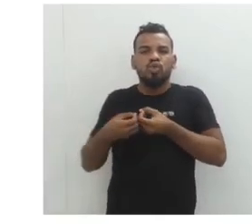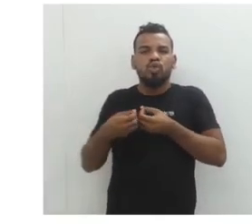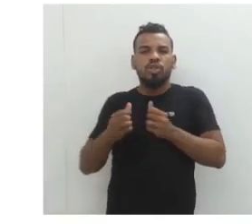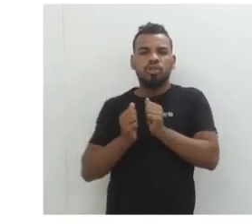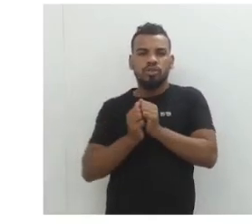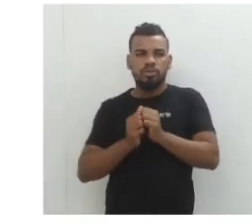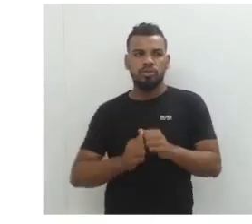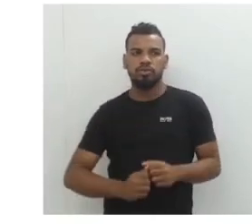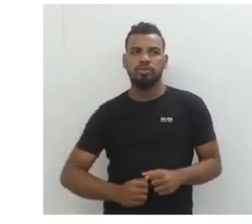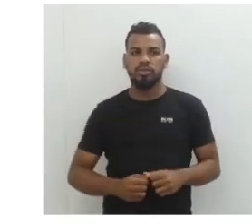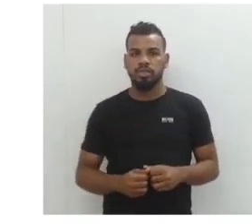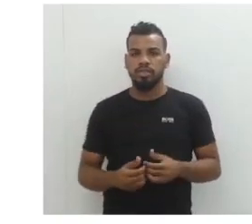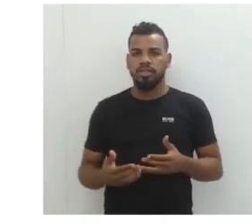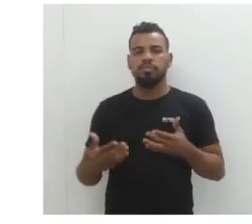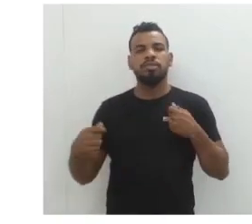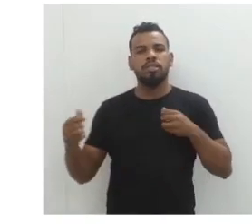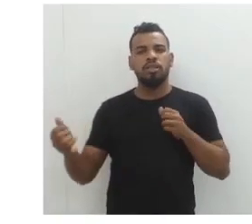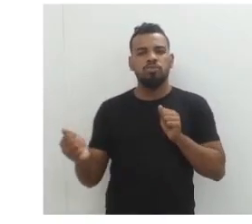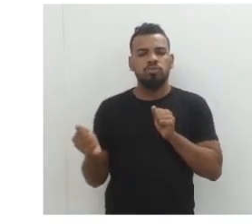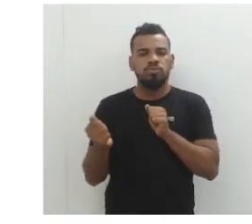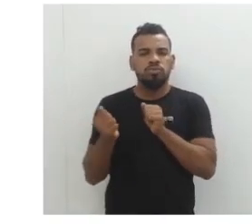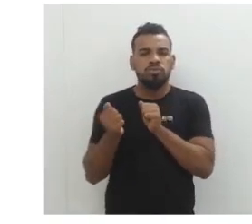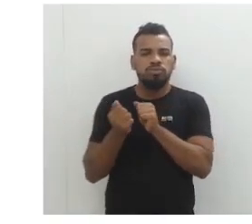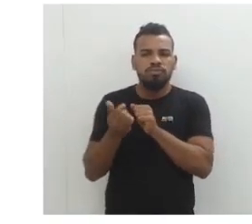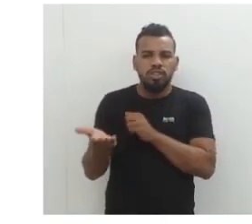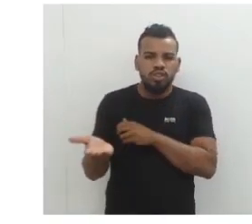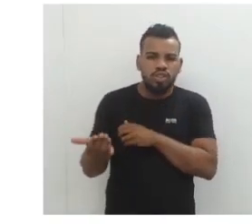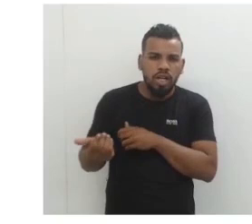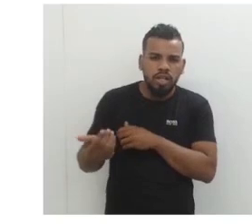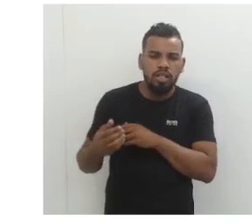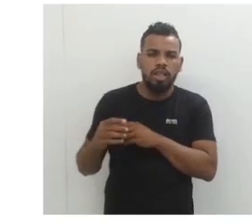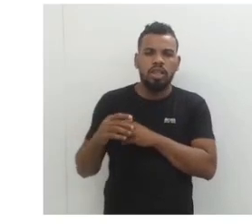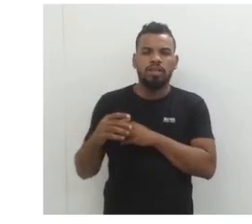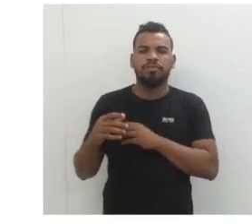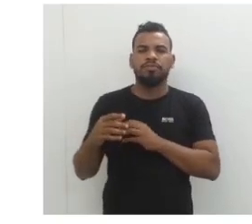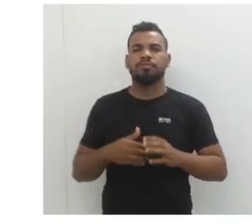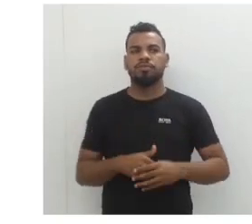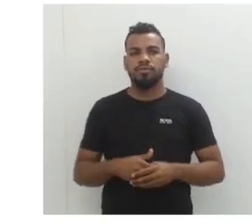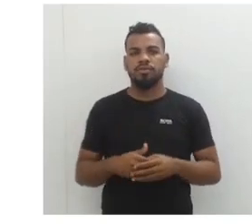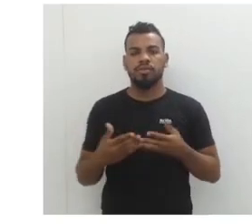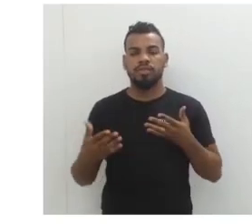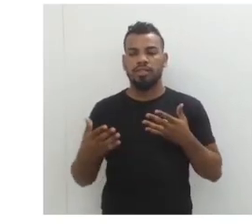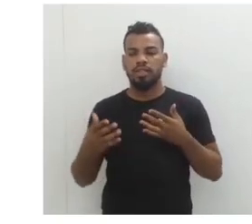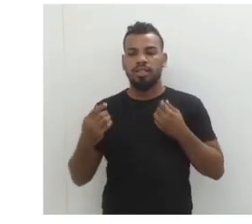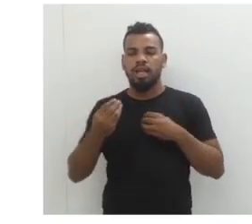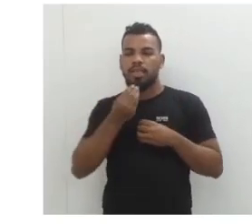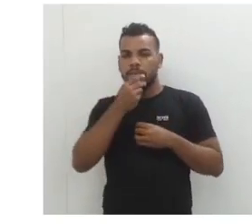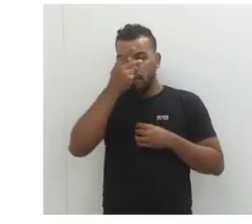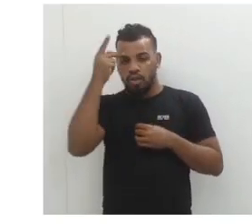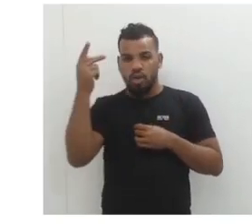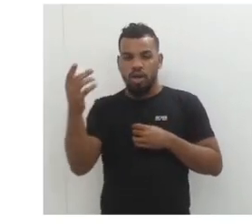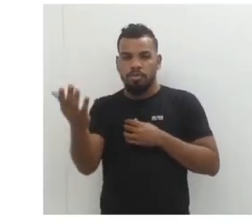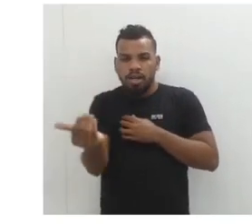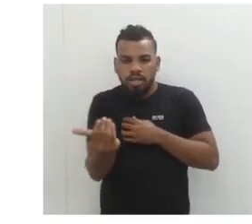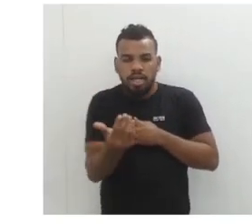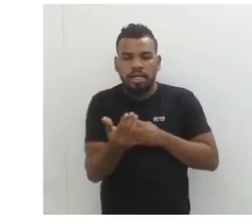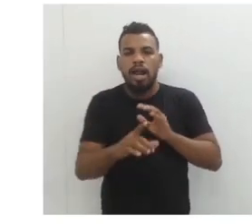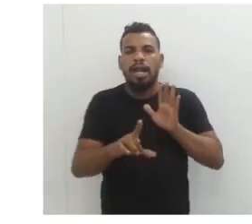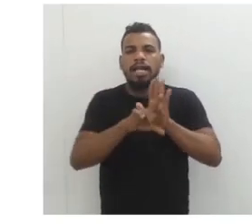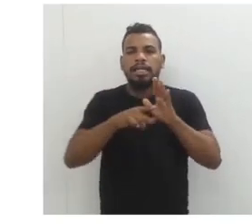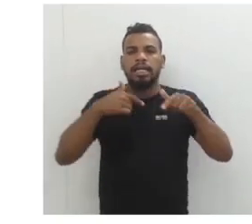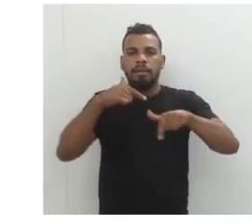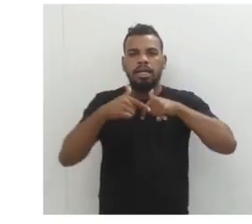né? Chegar para ele, trazer essa classe para ele, consolidando então as leis